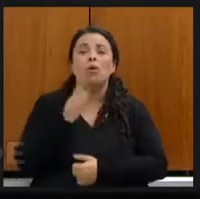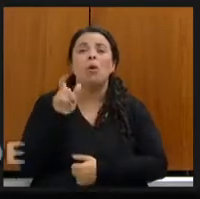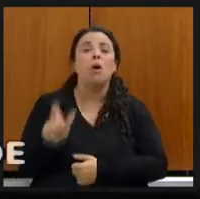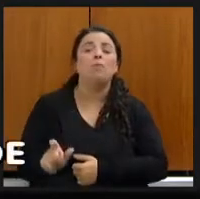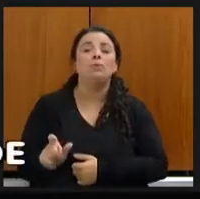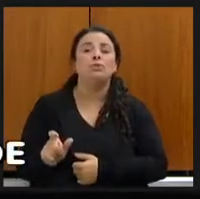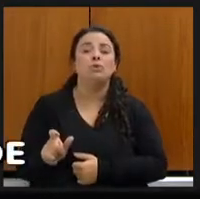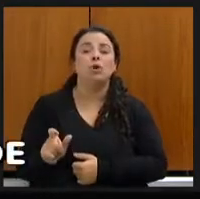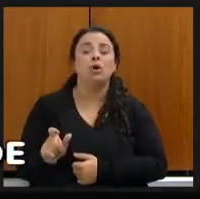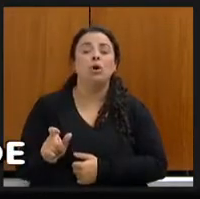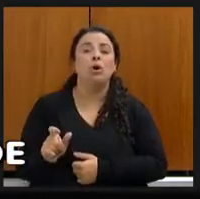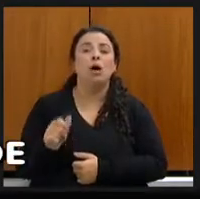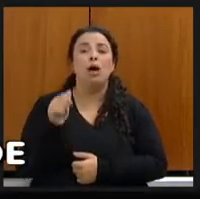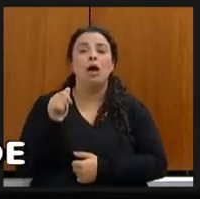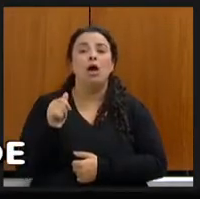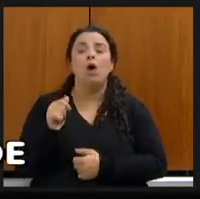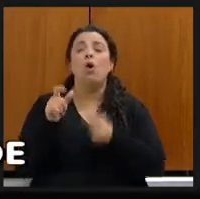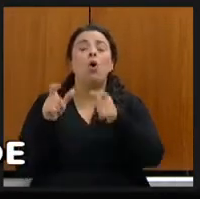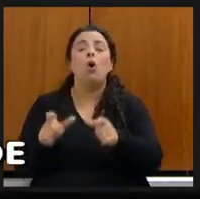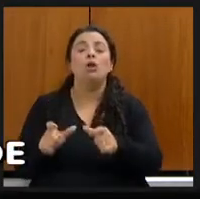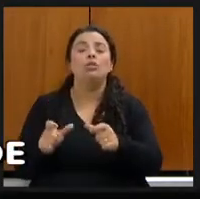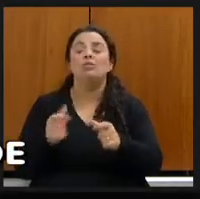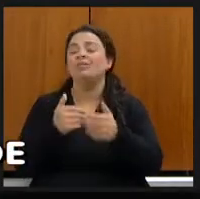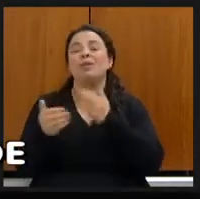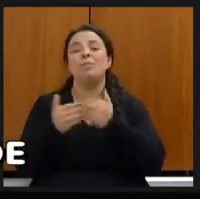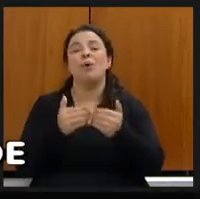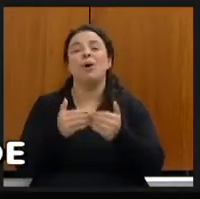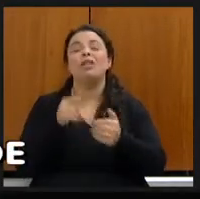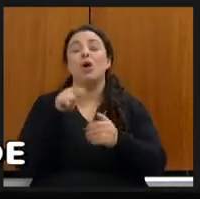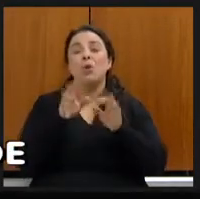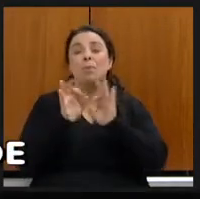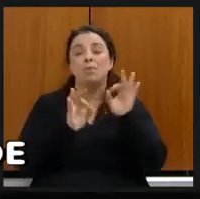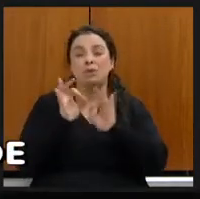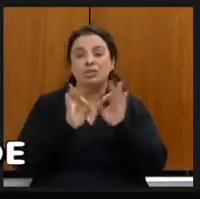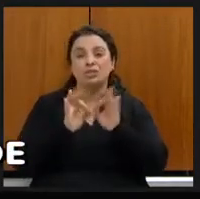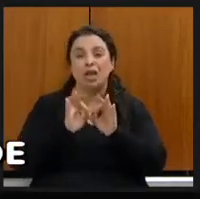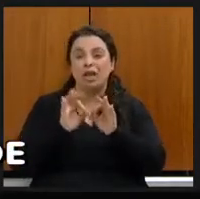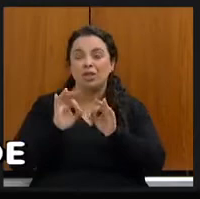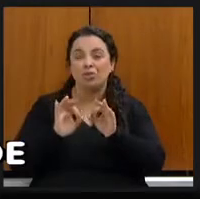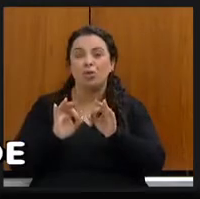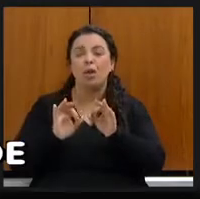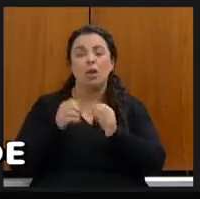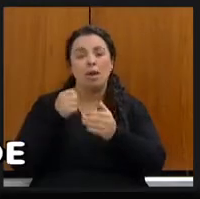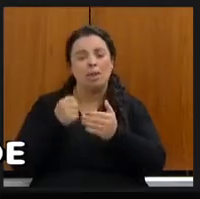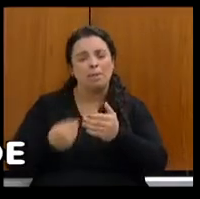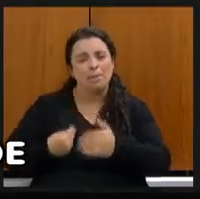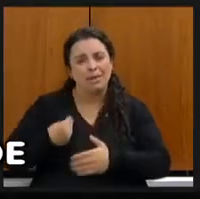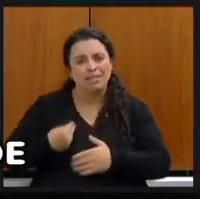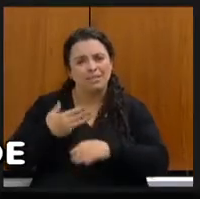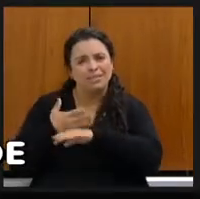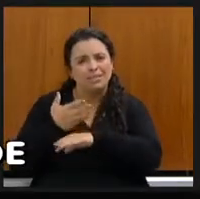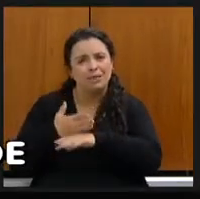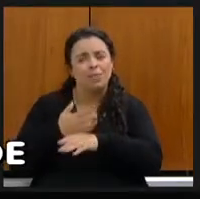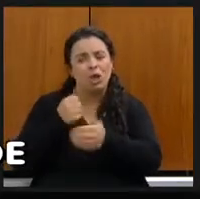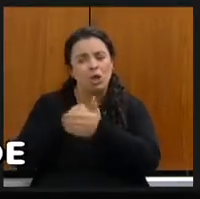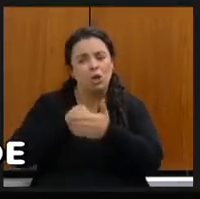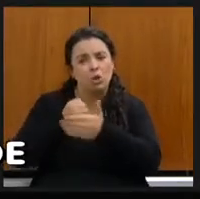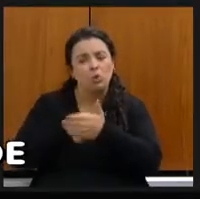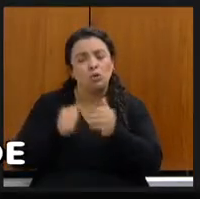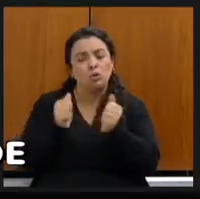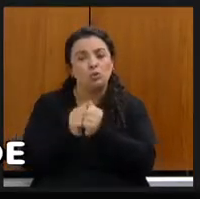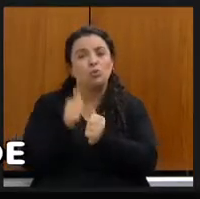elas estiverem é um projeto que participa e que luta com as mulheres por seus direitos